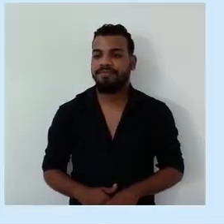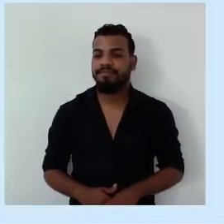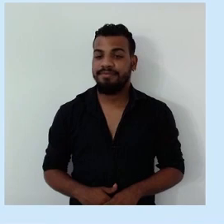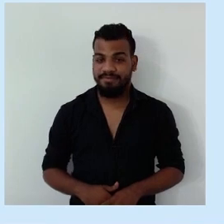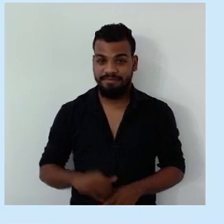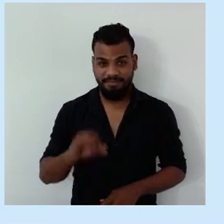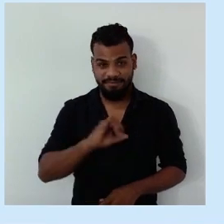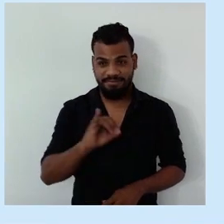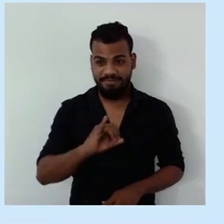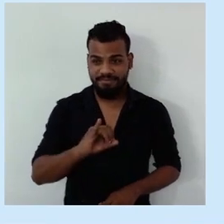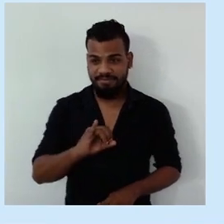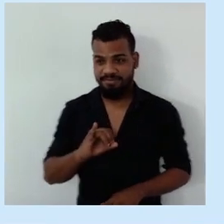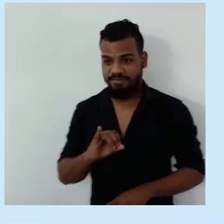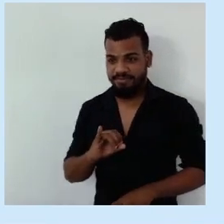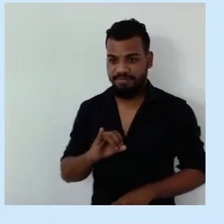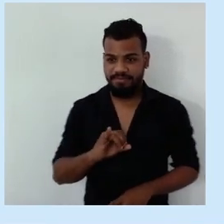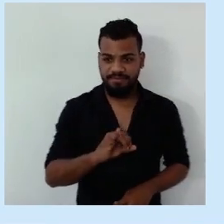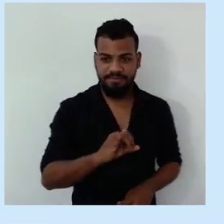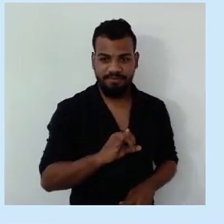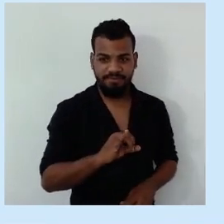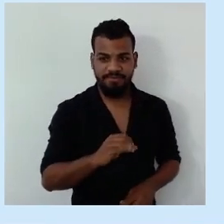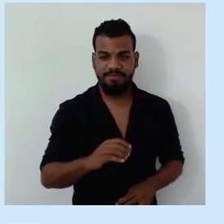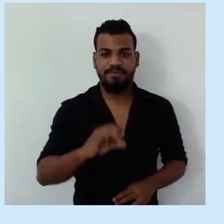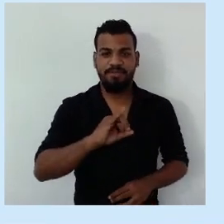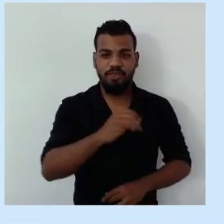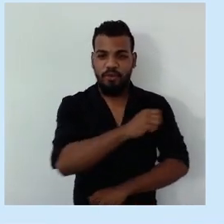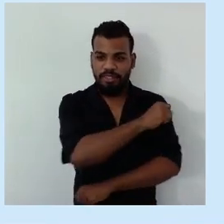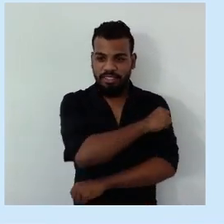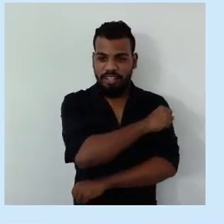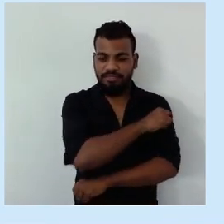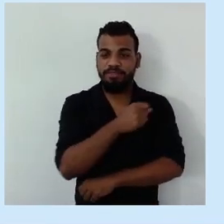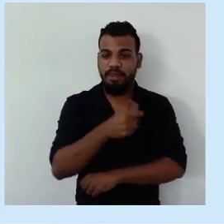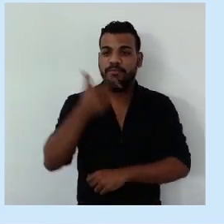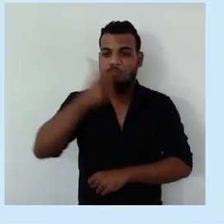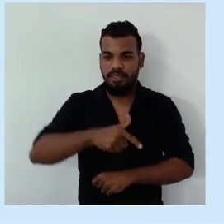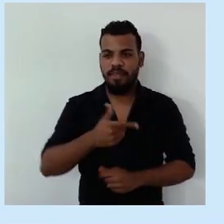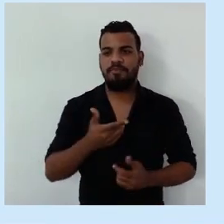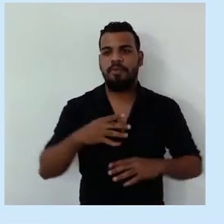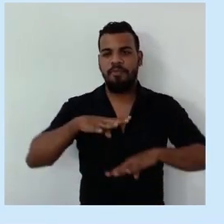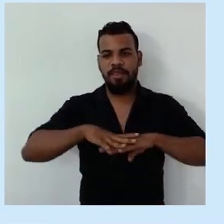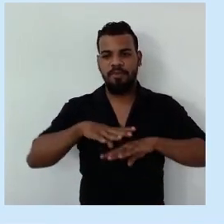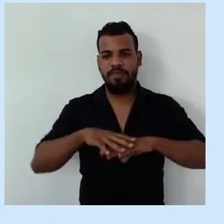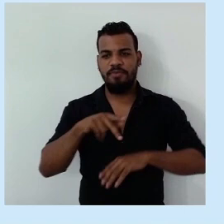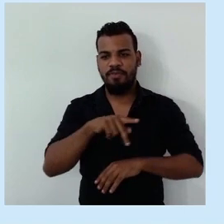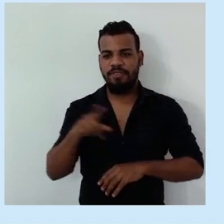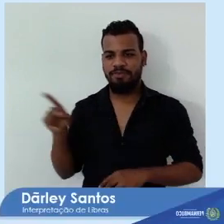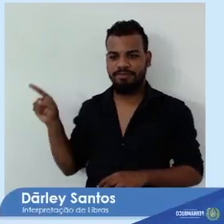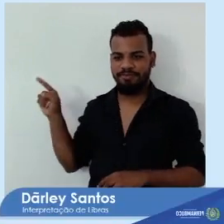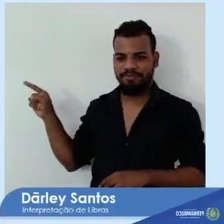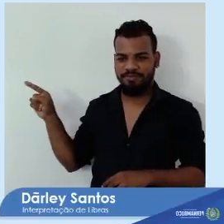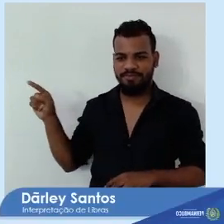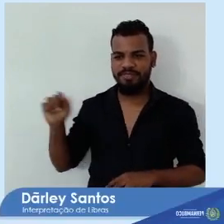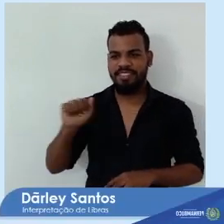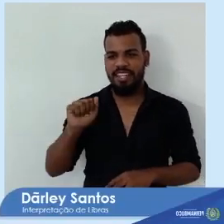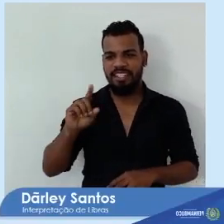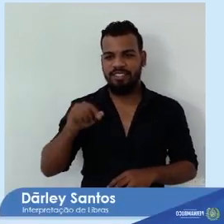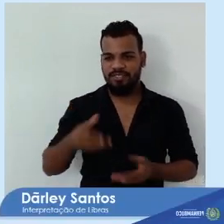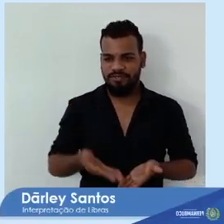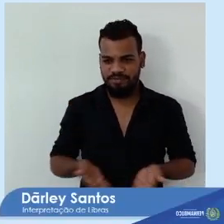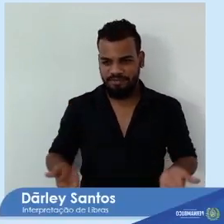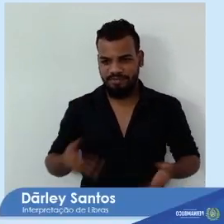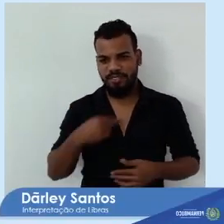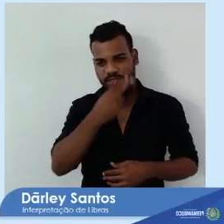Fala pessoal do oitavo ano, vamos para mais uma aula de matemática com o professor Adson César, aqui